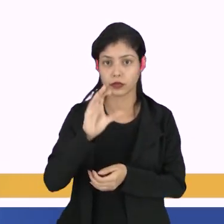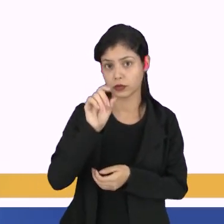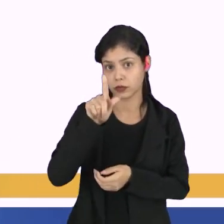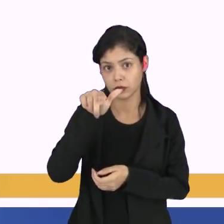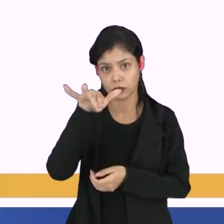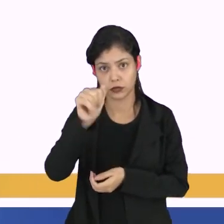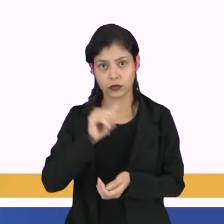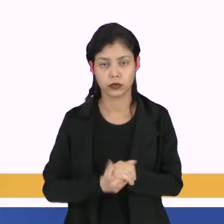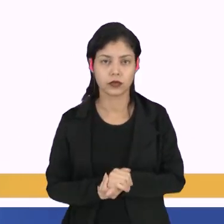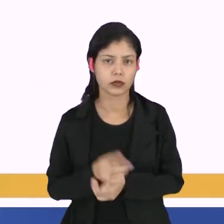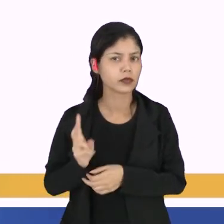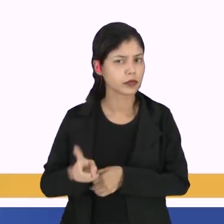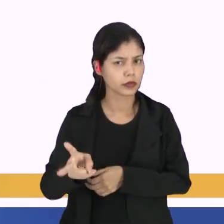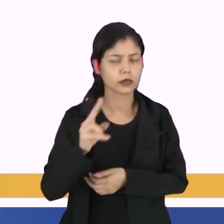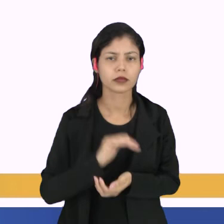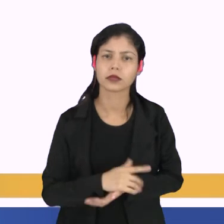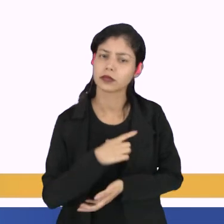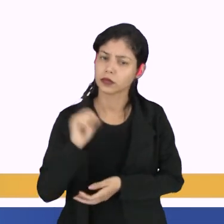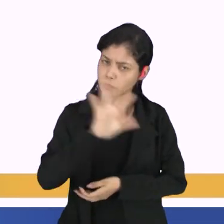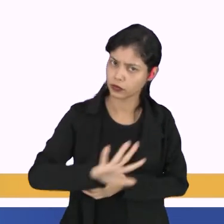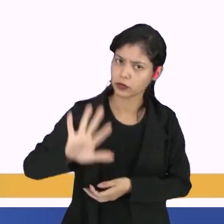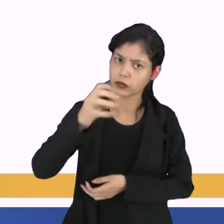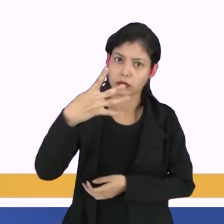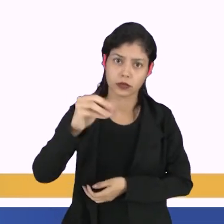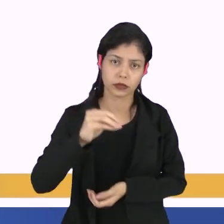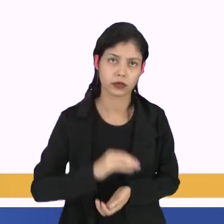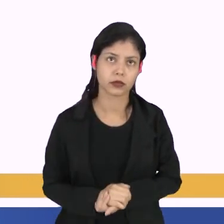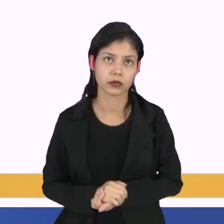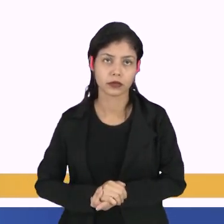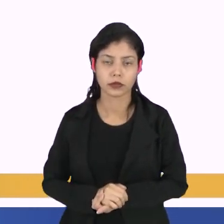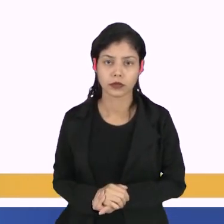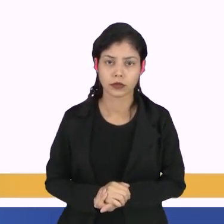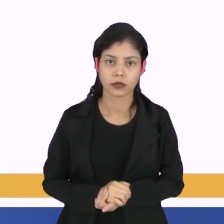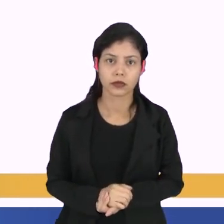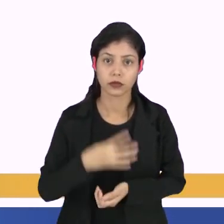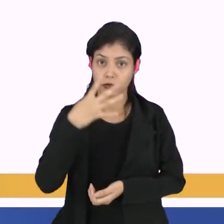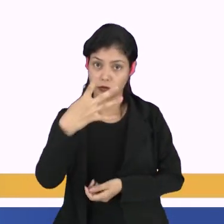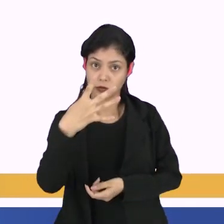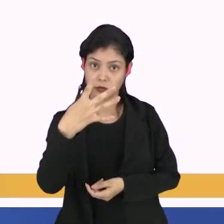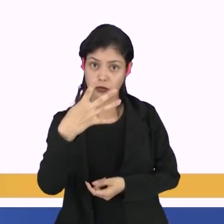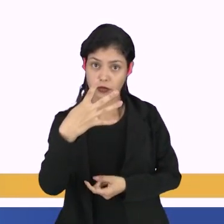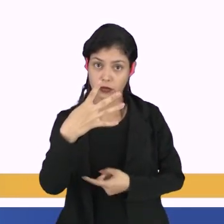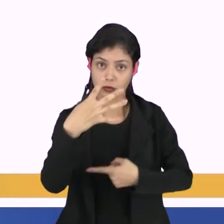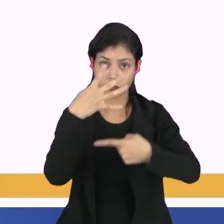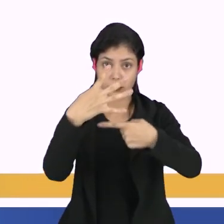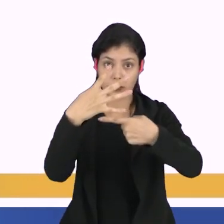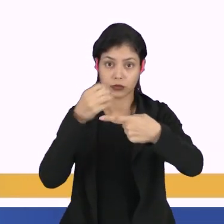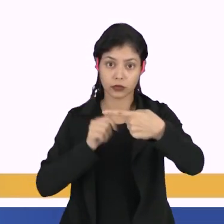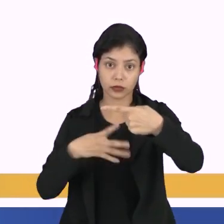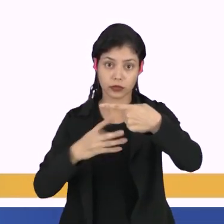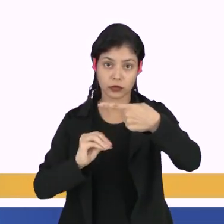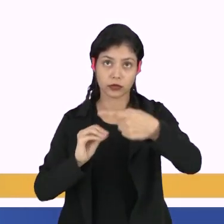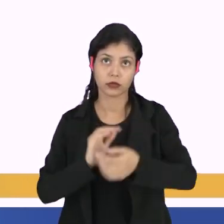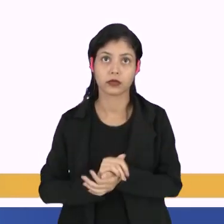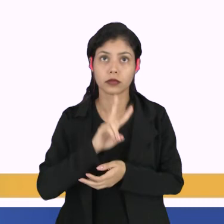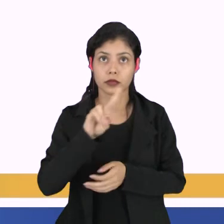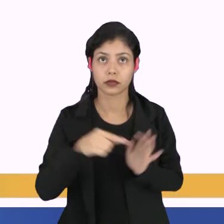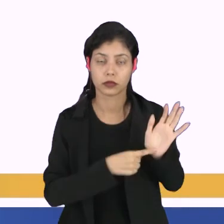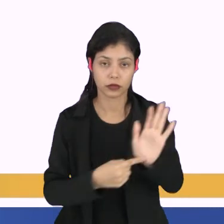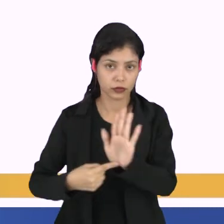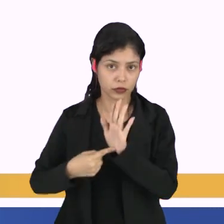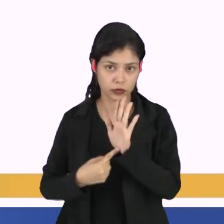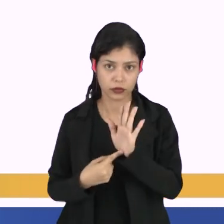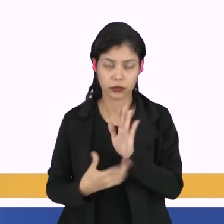coluna da frequência absoluta nós temos um total de 40, ou seja, 4 sobre 40. E aí ele vai dar um